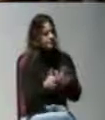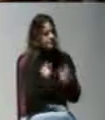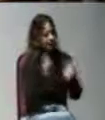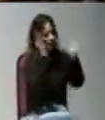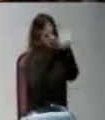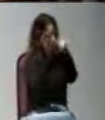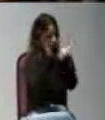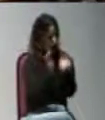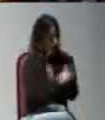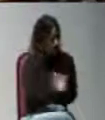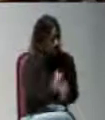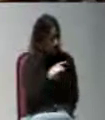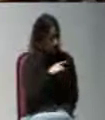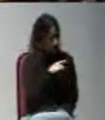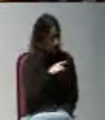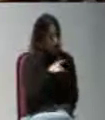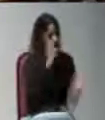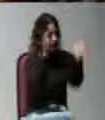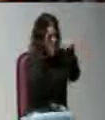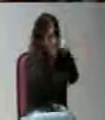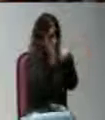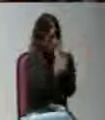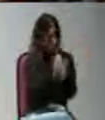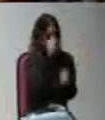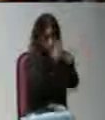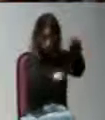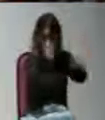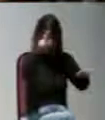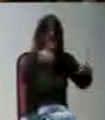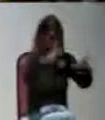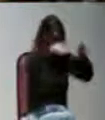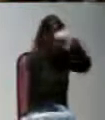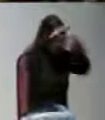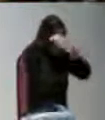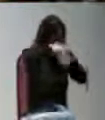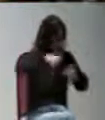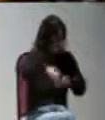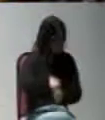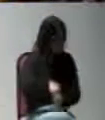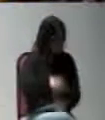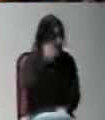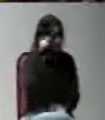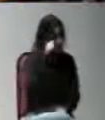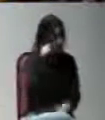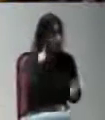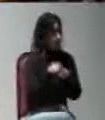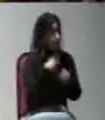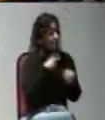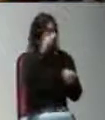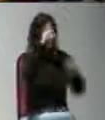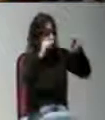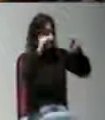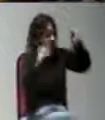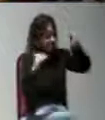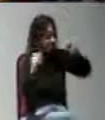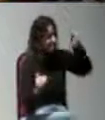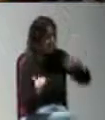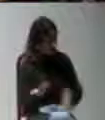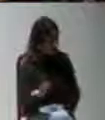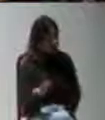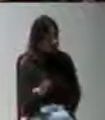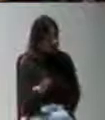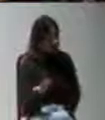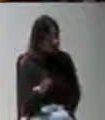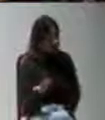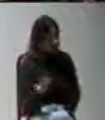que se sobrepõem aos indivíduos, o que constitui uma outra forma de desigualdade, só vencida pela própria